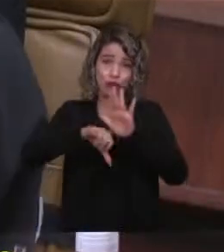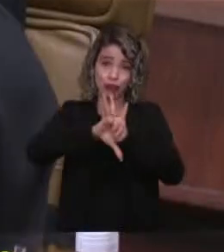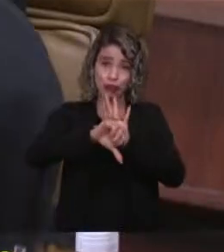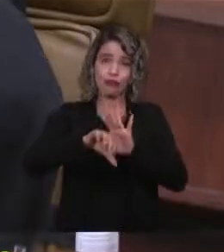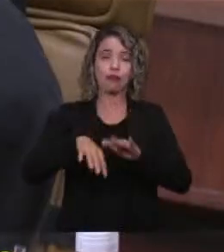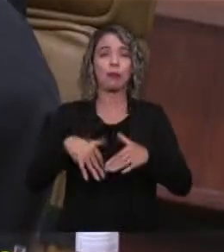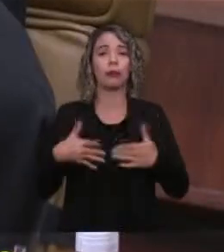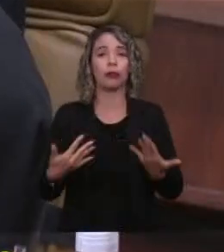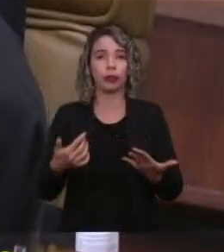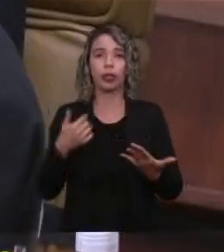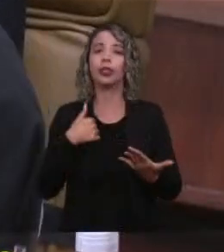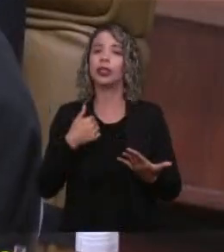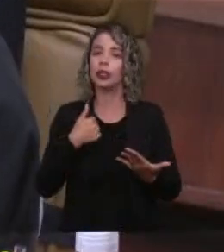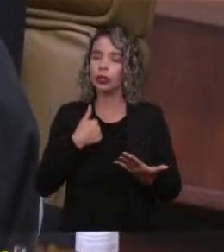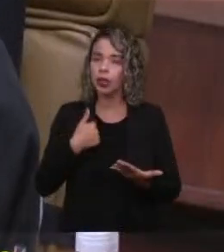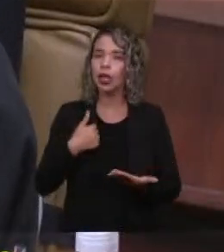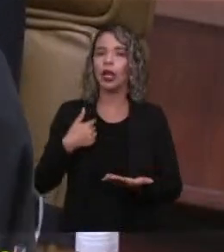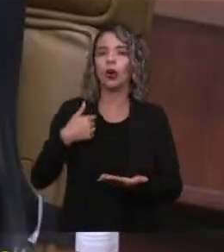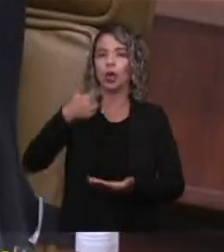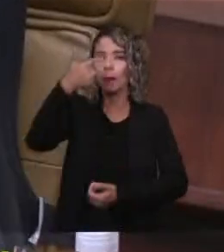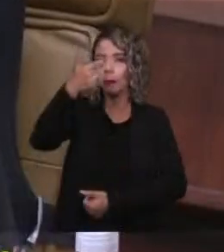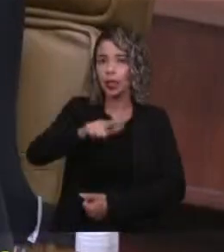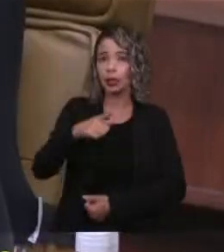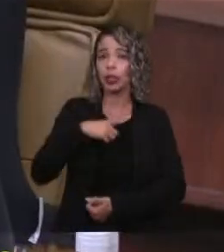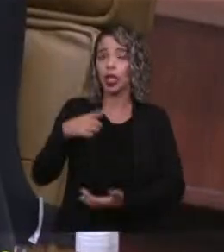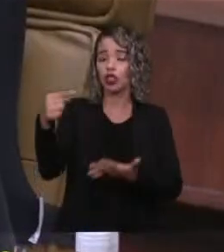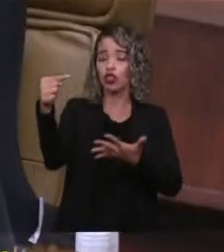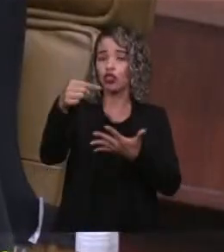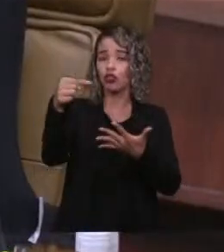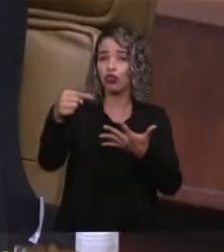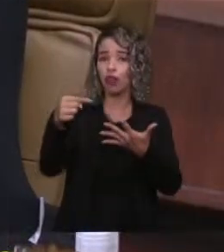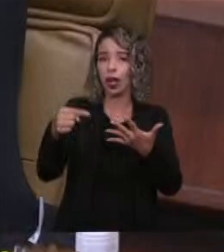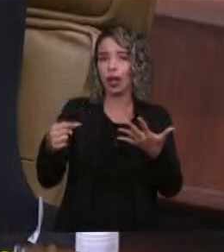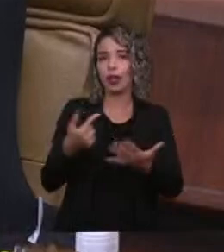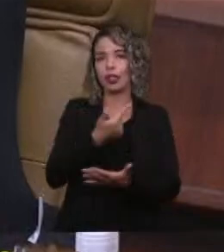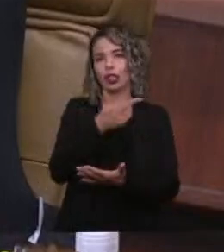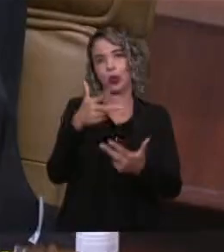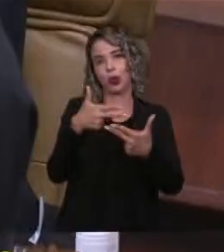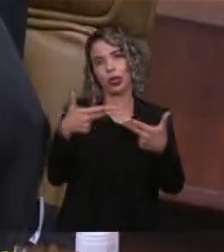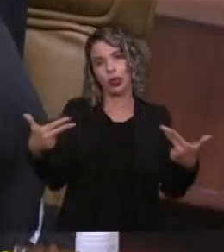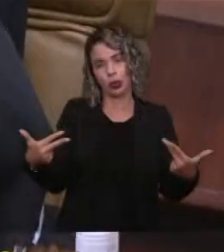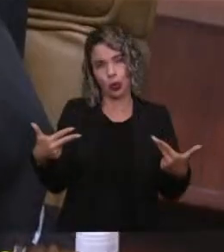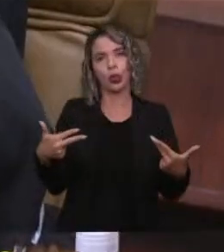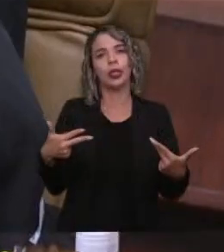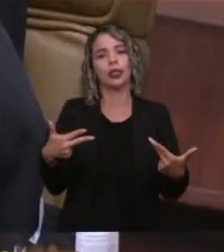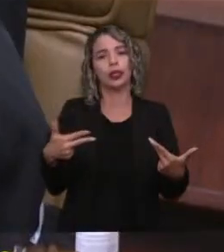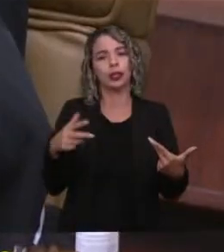Então, eu repito e reforço, há outros elementos,